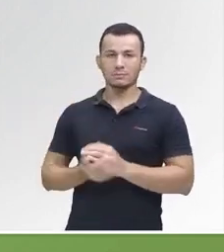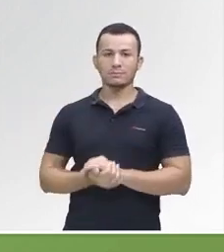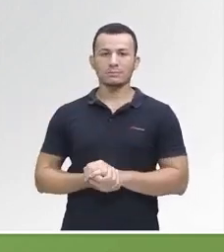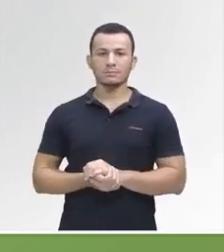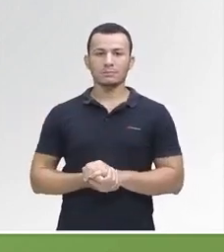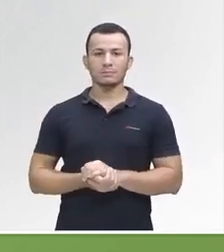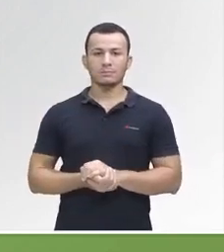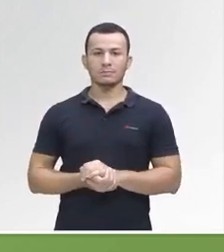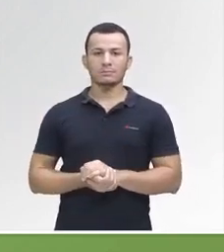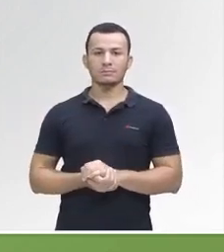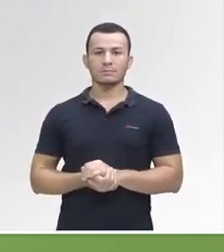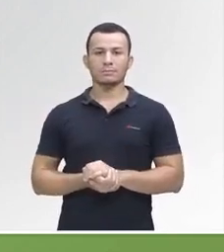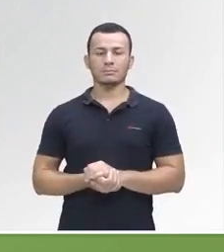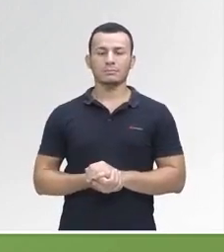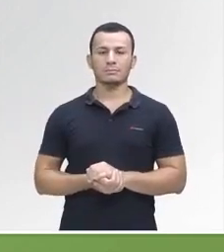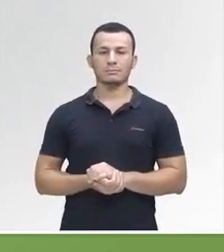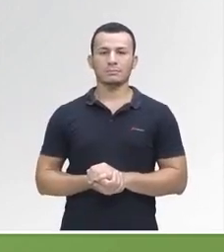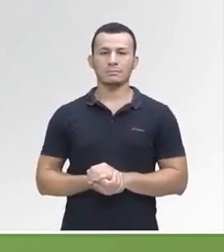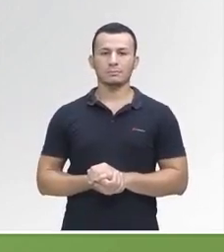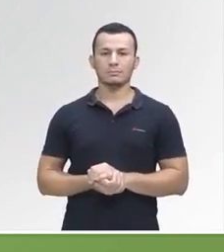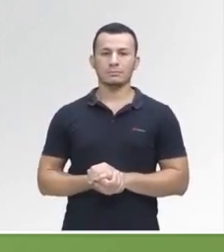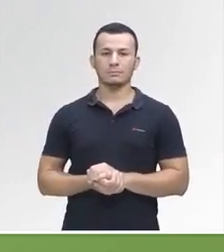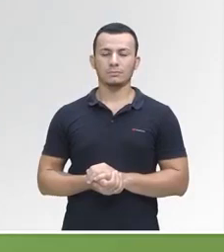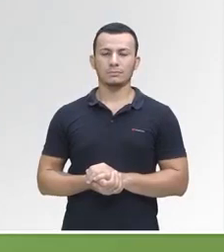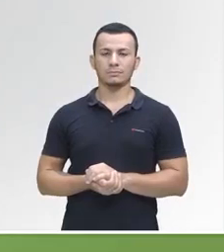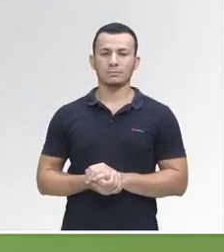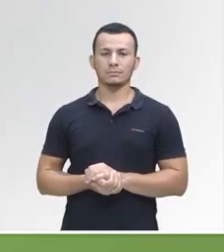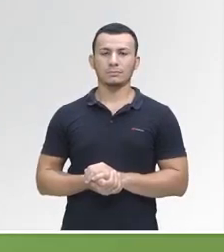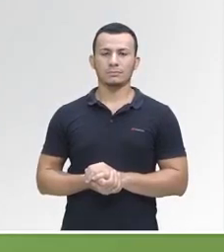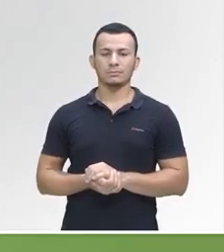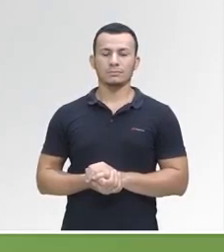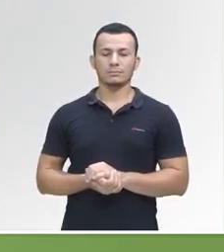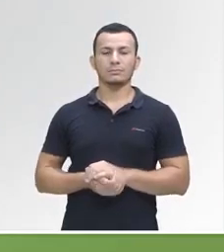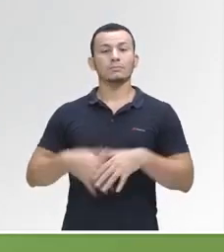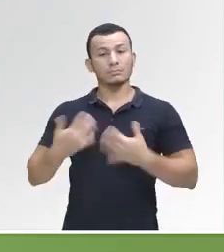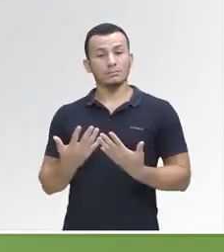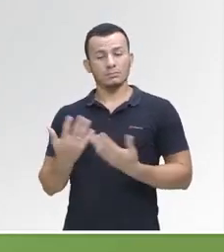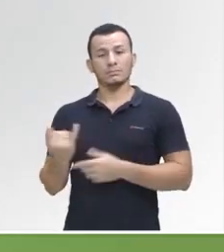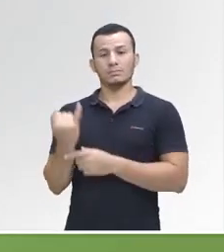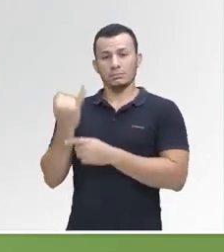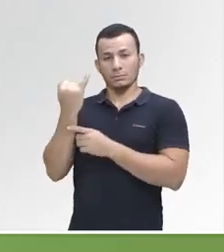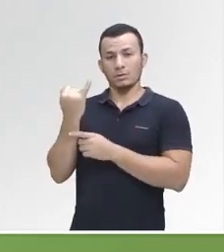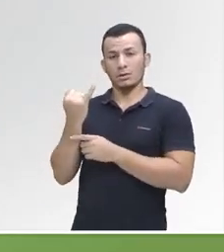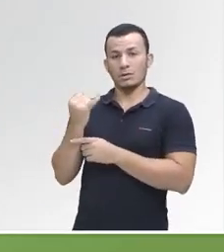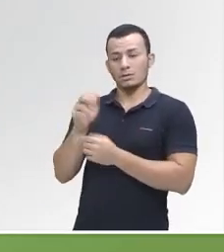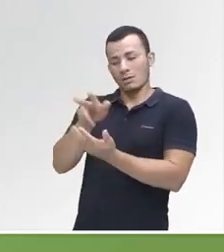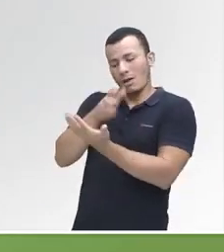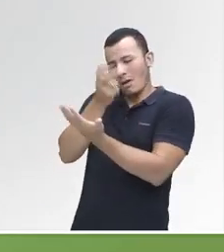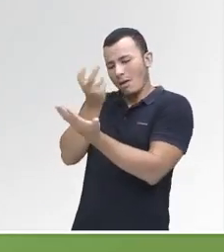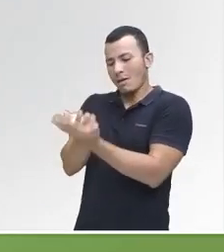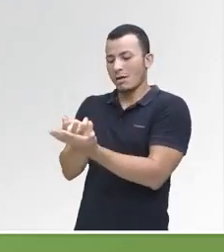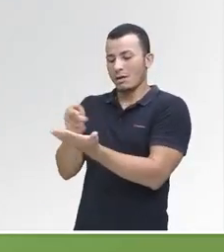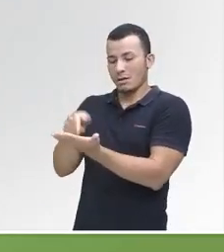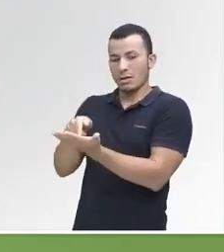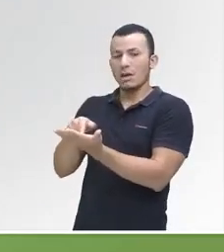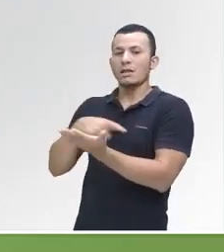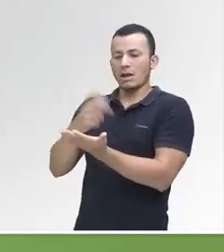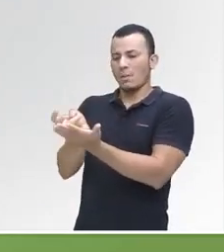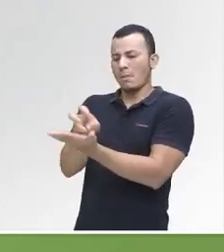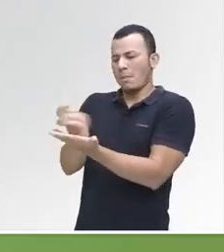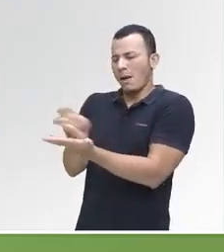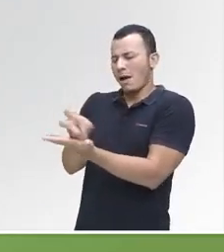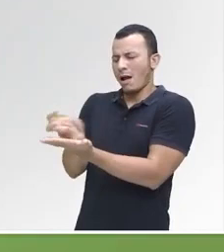perigosos. Então, é muito importante que coloque ela num lugar seguro, e como ela se movimenta, né, por conta